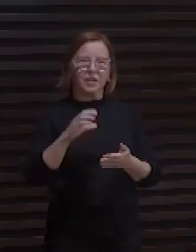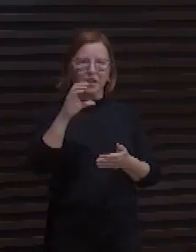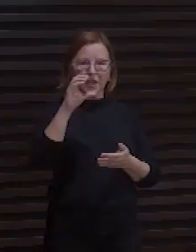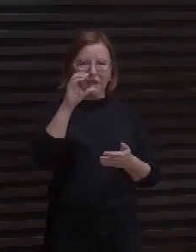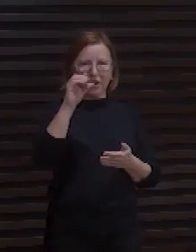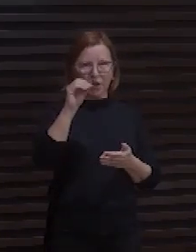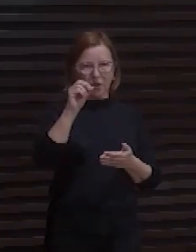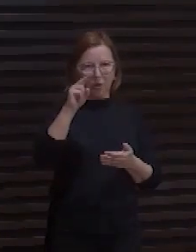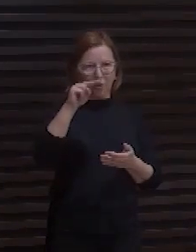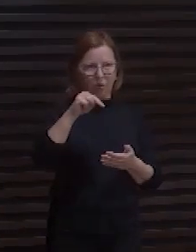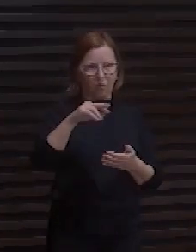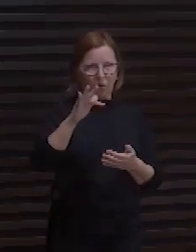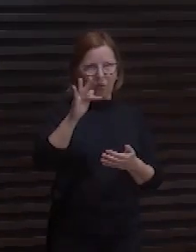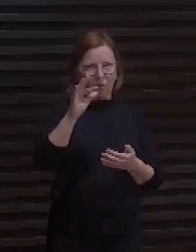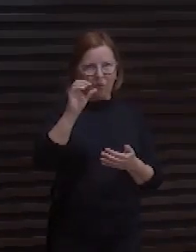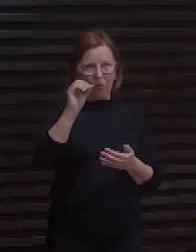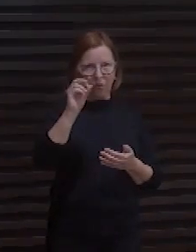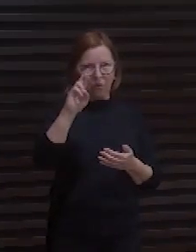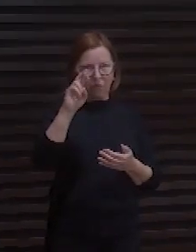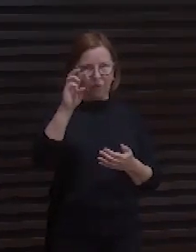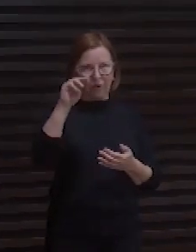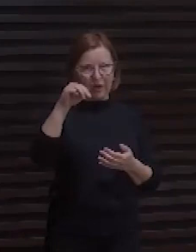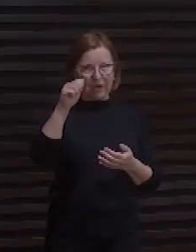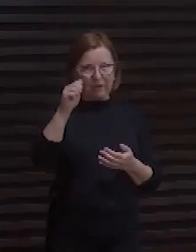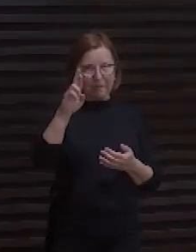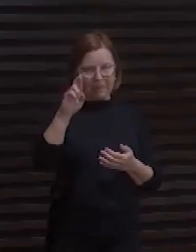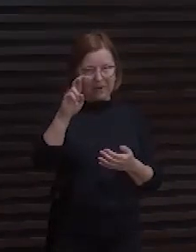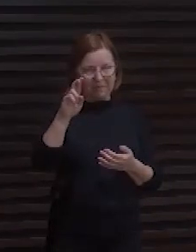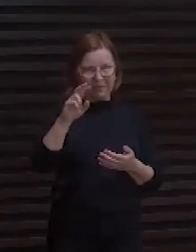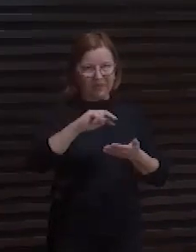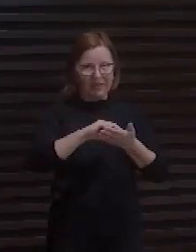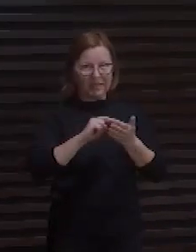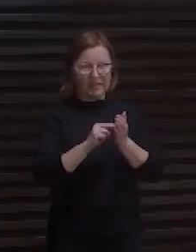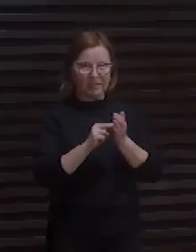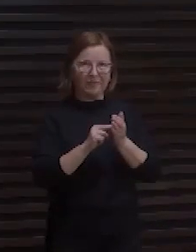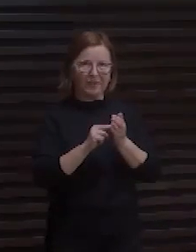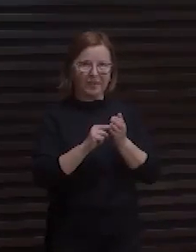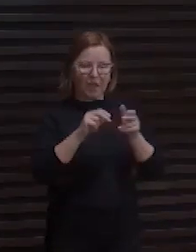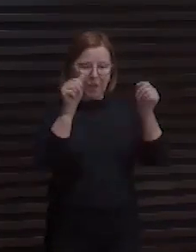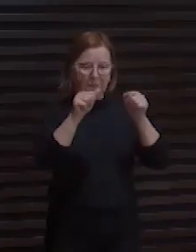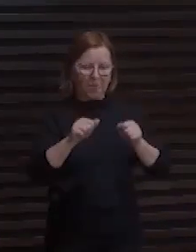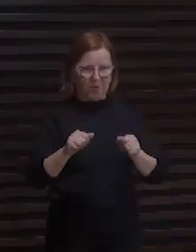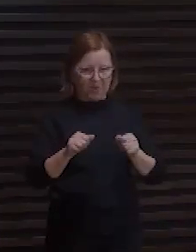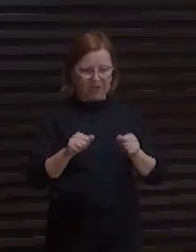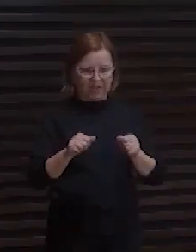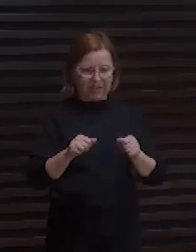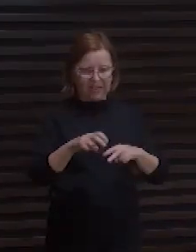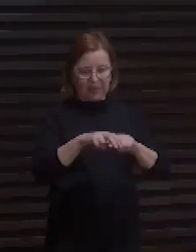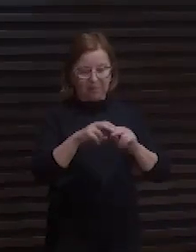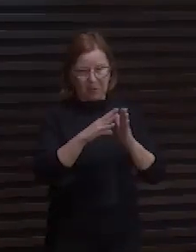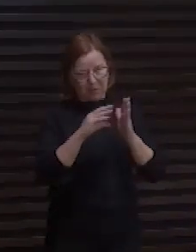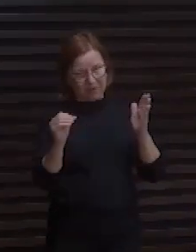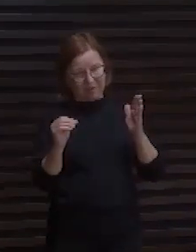é suschematizo, tendo o significado de moldar-se ao padrão. E o padrão